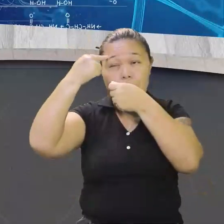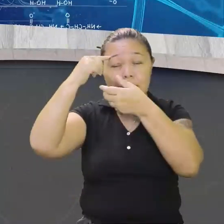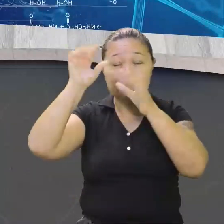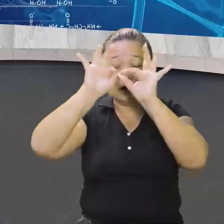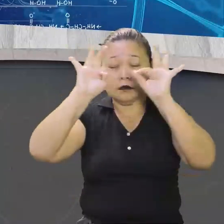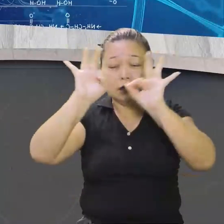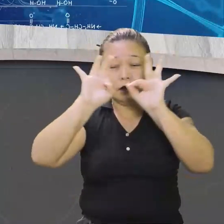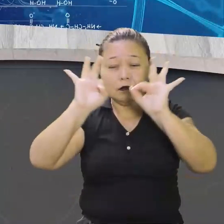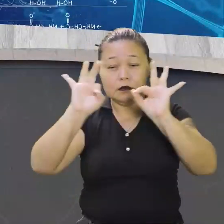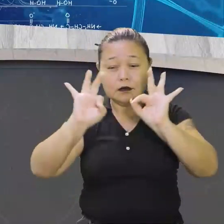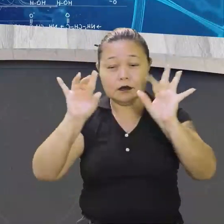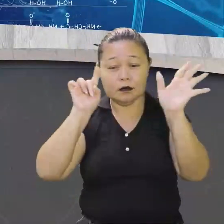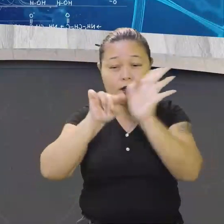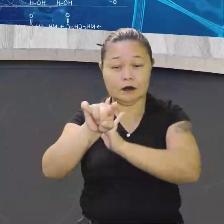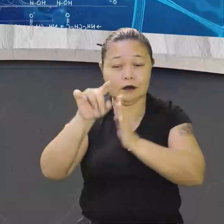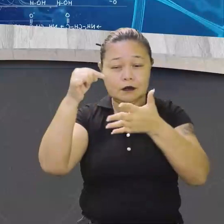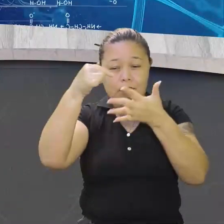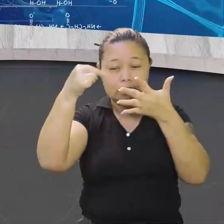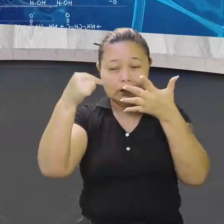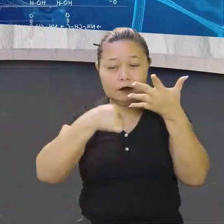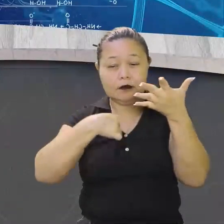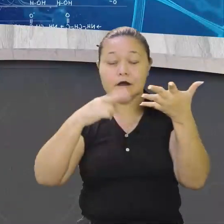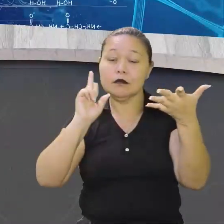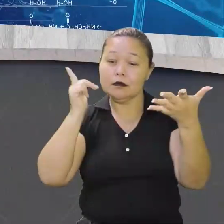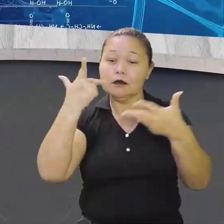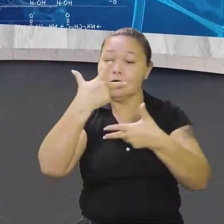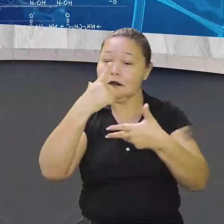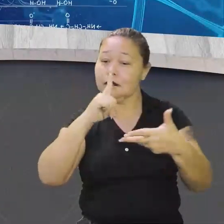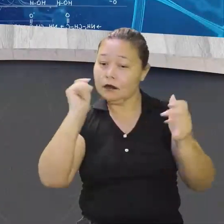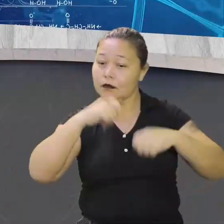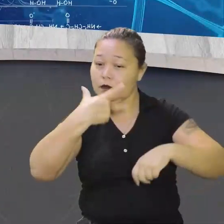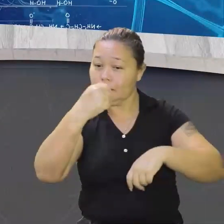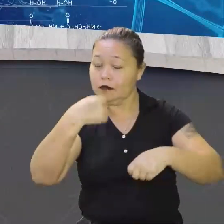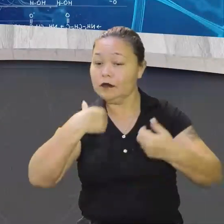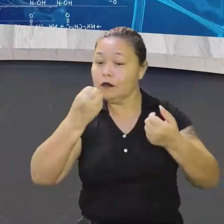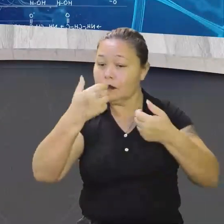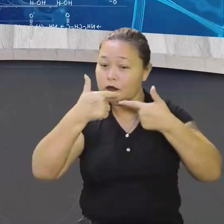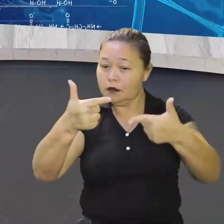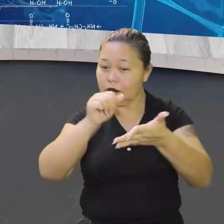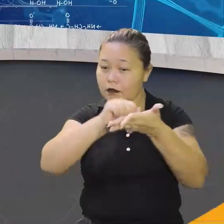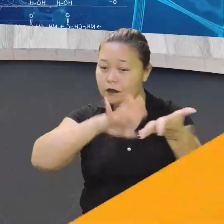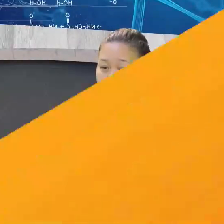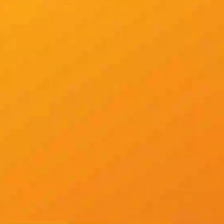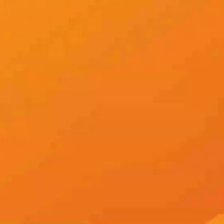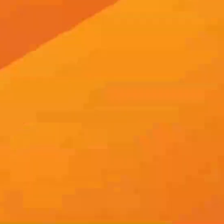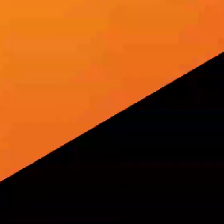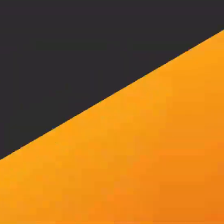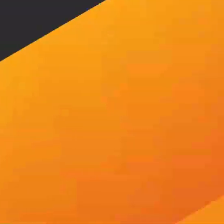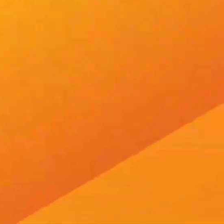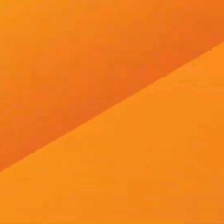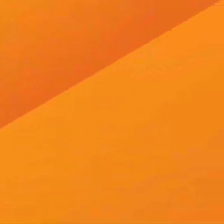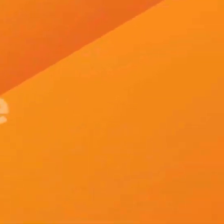de cada questão para que você possa ter sucesso. Boa sorte aí na sua atividade, meu caro aluno.